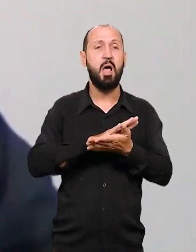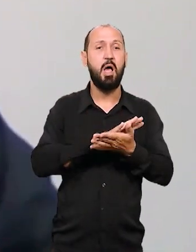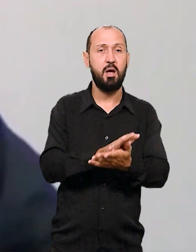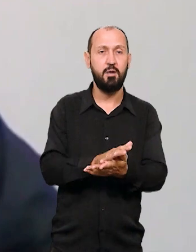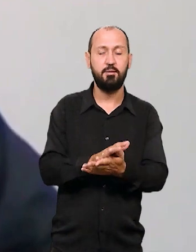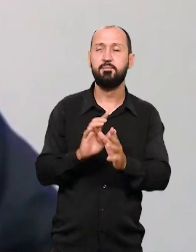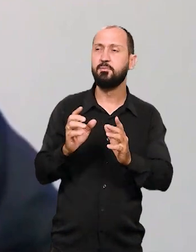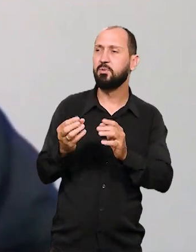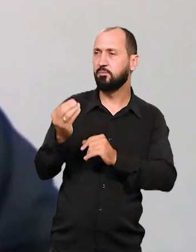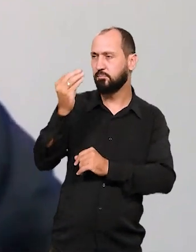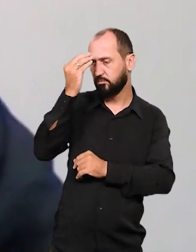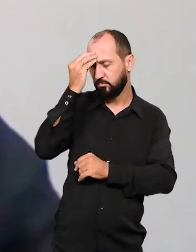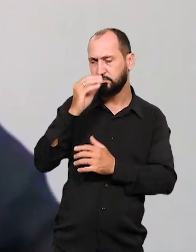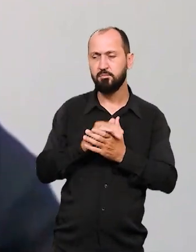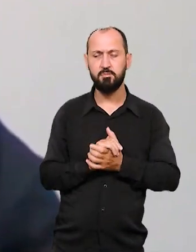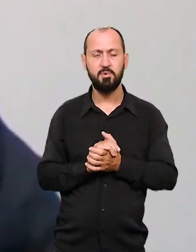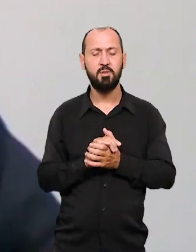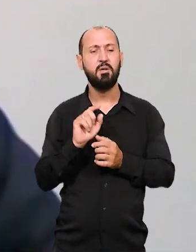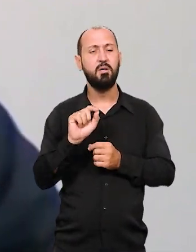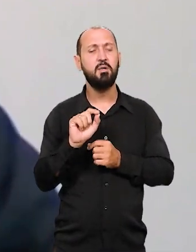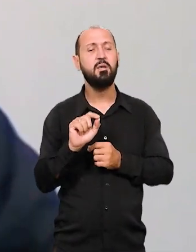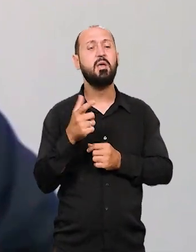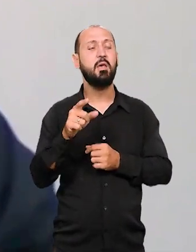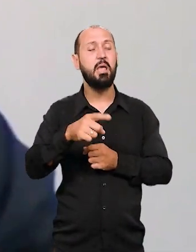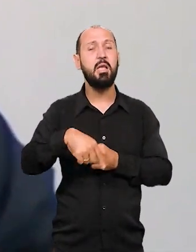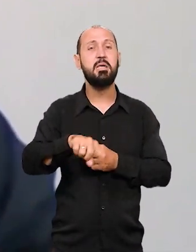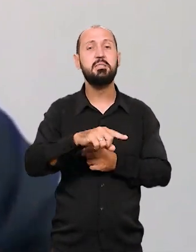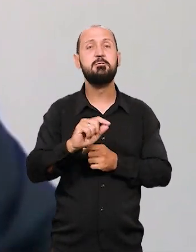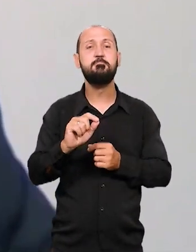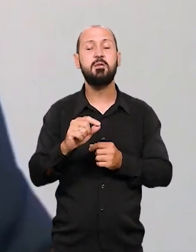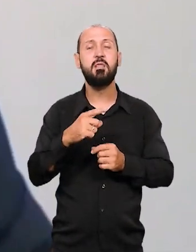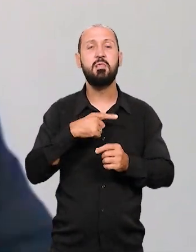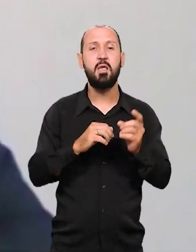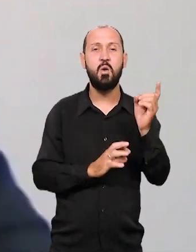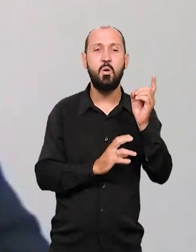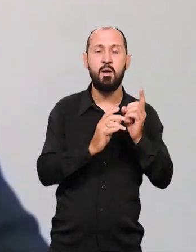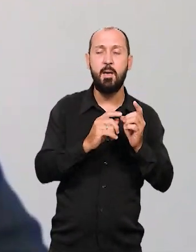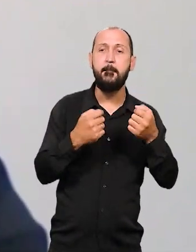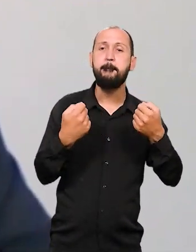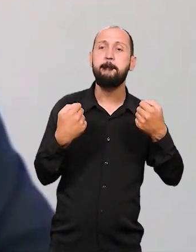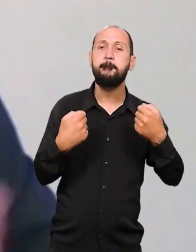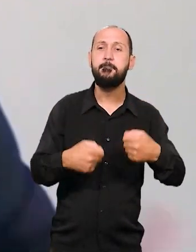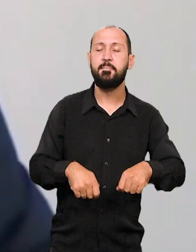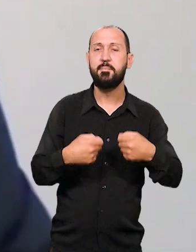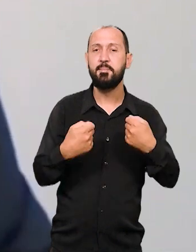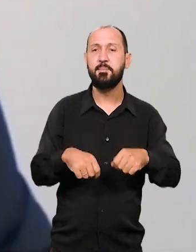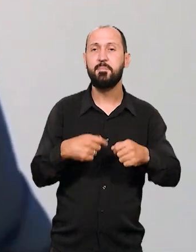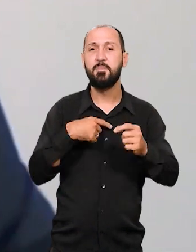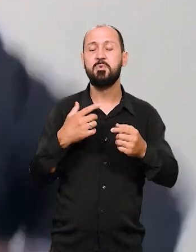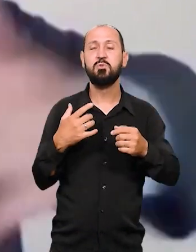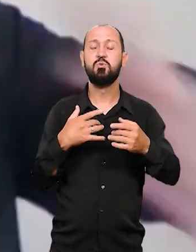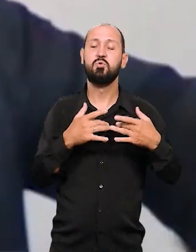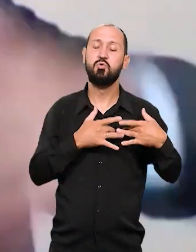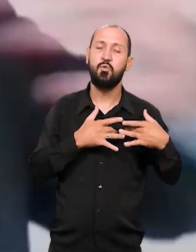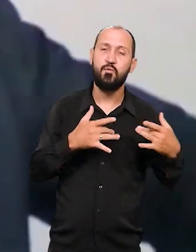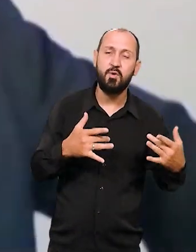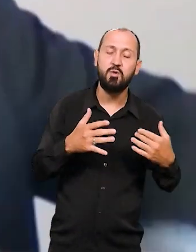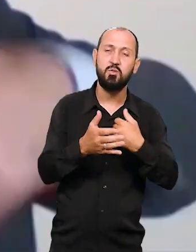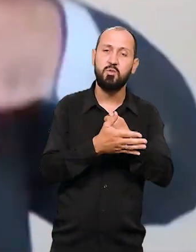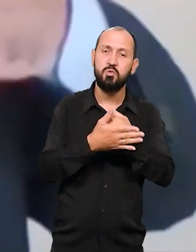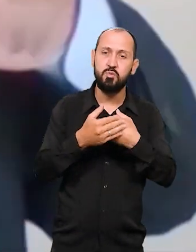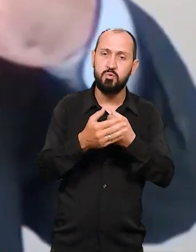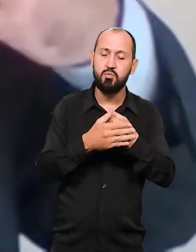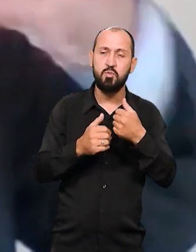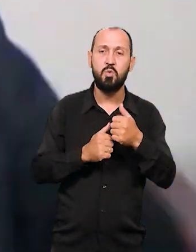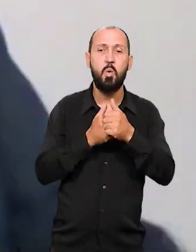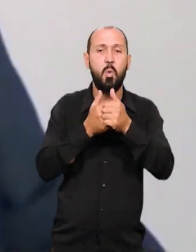discriminação, muito preconceito. E aí eu botei na minha cabeça, quem mais do que essas pessoas que vivem com HIV/AIDS precisam de um afeto, de um